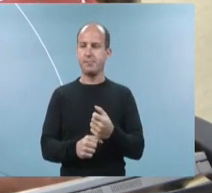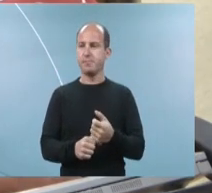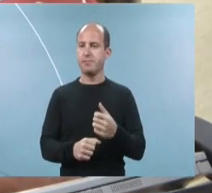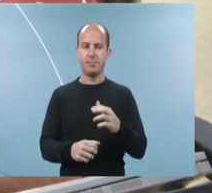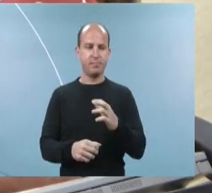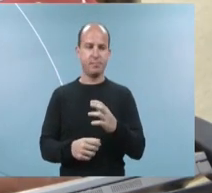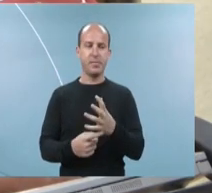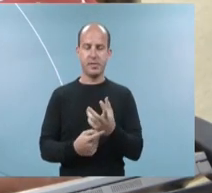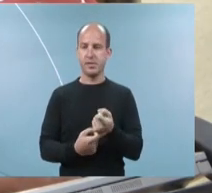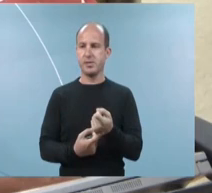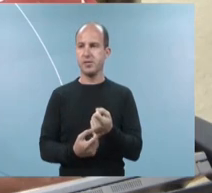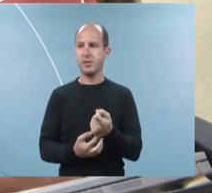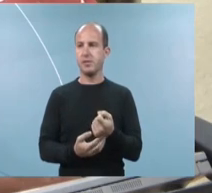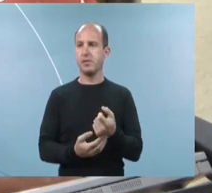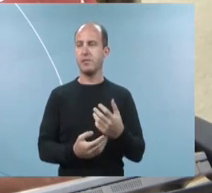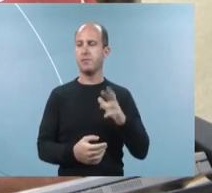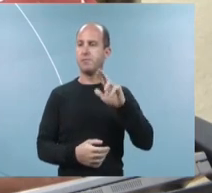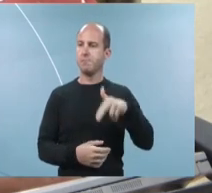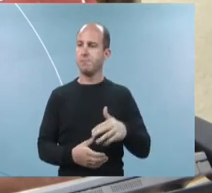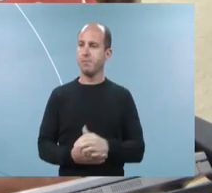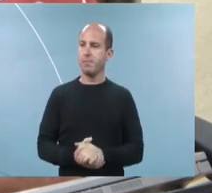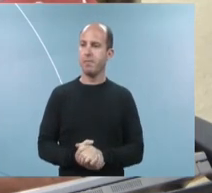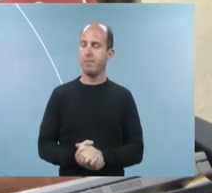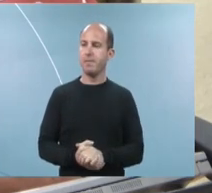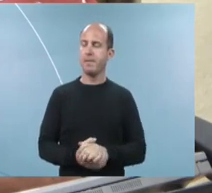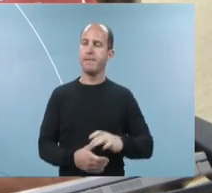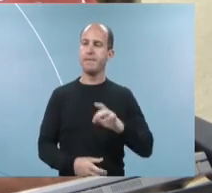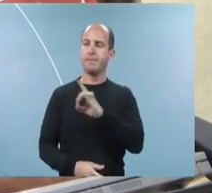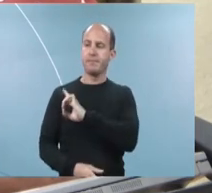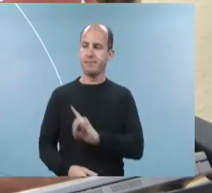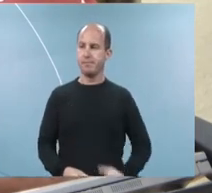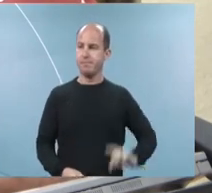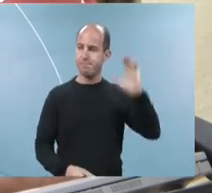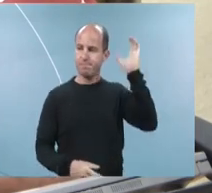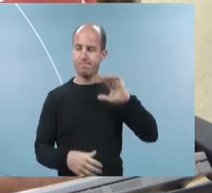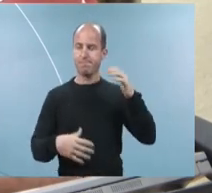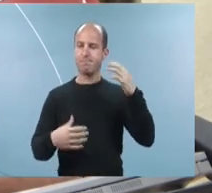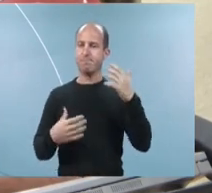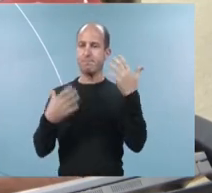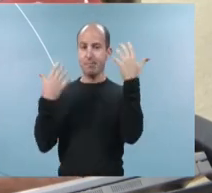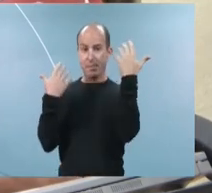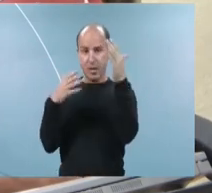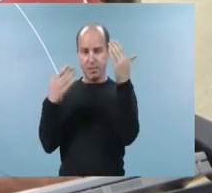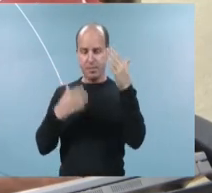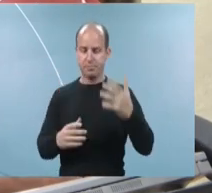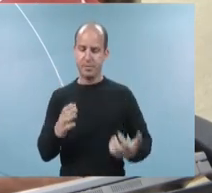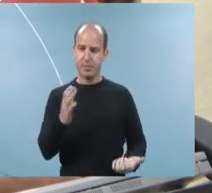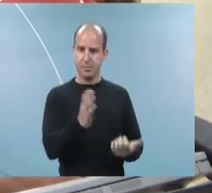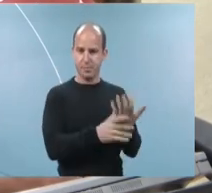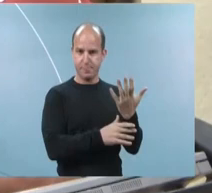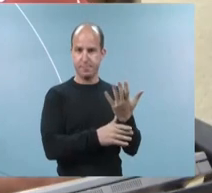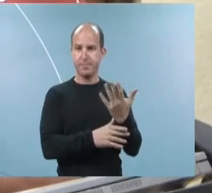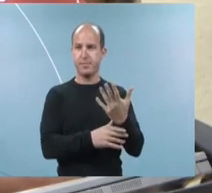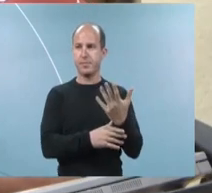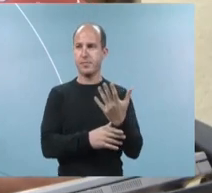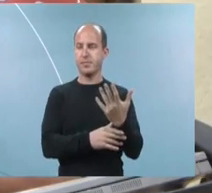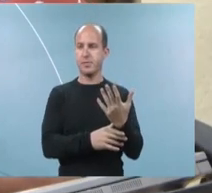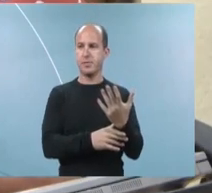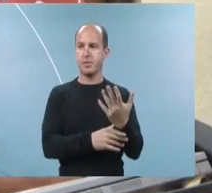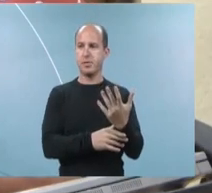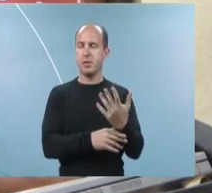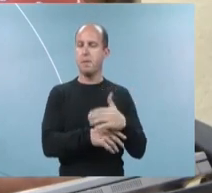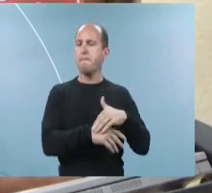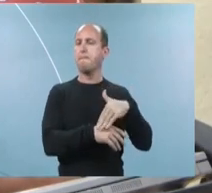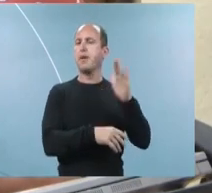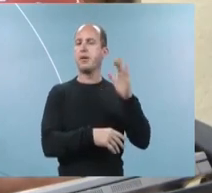Norte e dizer que, de fato, deputada Cristiane está de parabéns pela iniciativa desta mais do